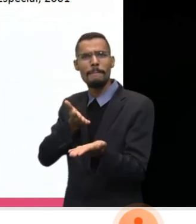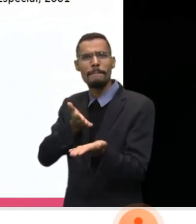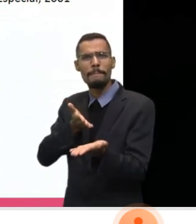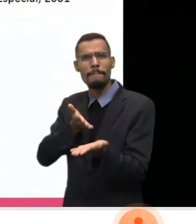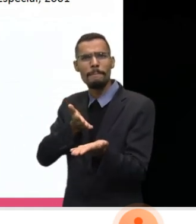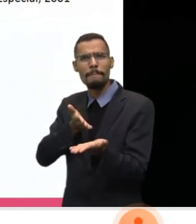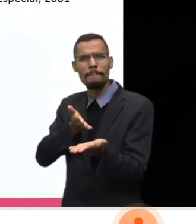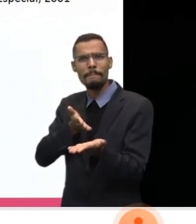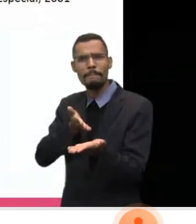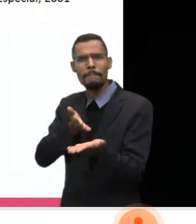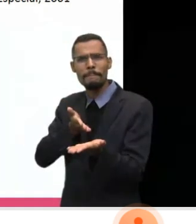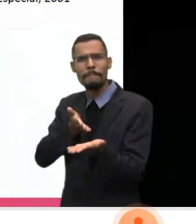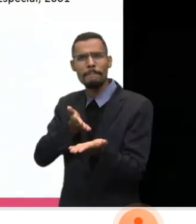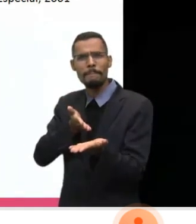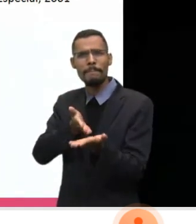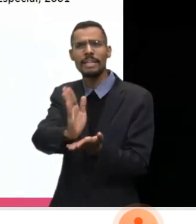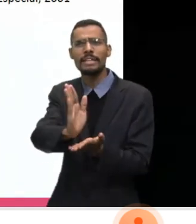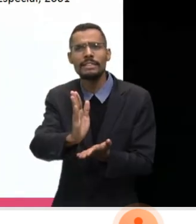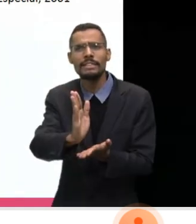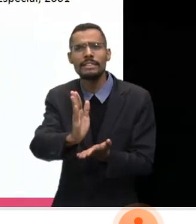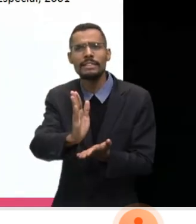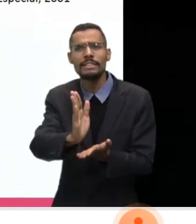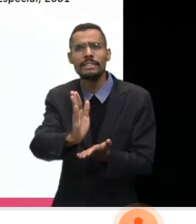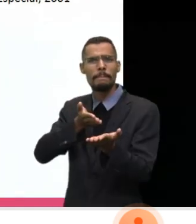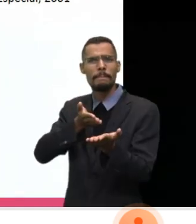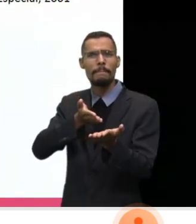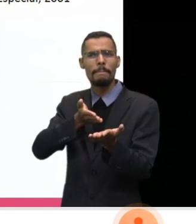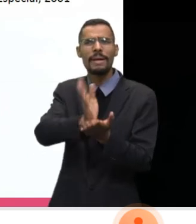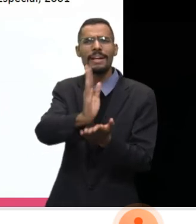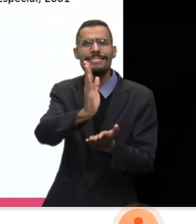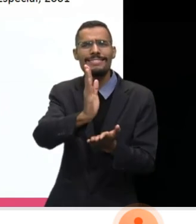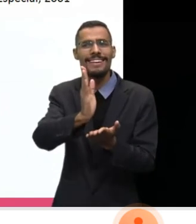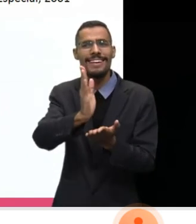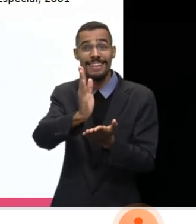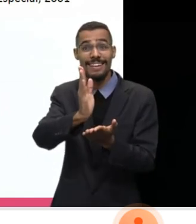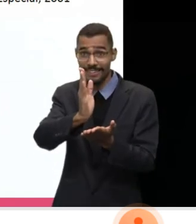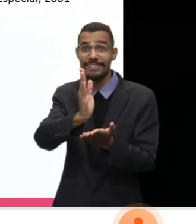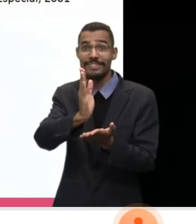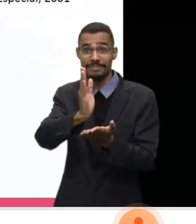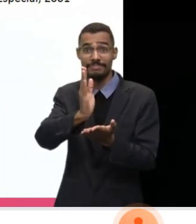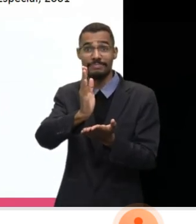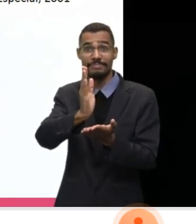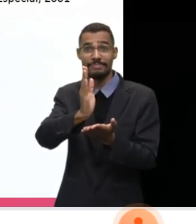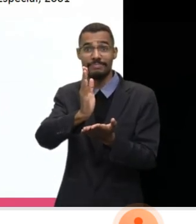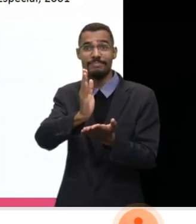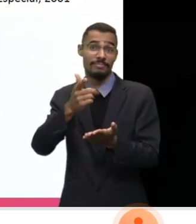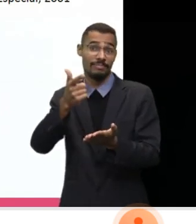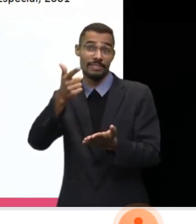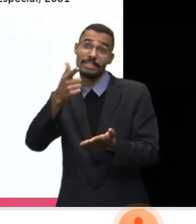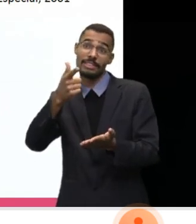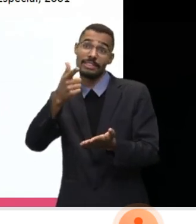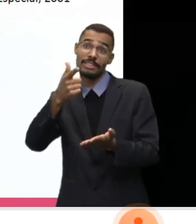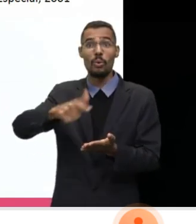Digamos que você passou de fase, passou de ano, foi aprovado, é um outro passar,